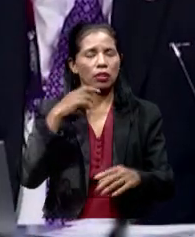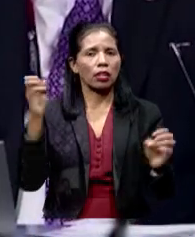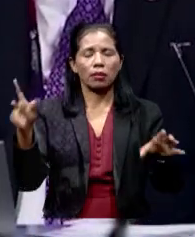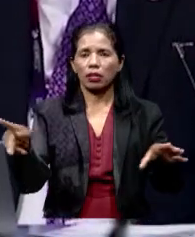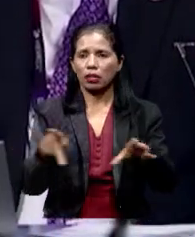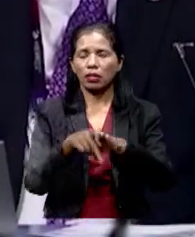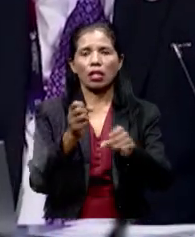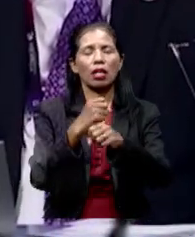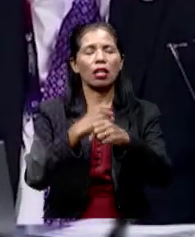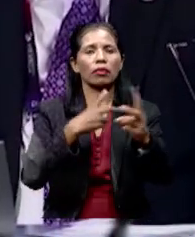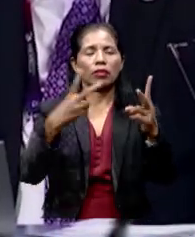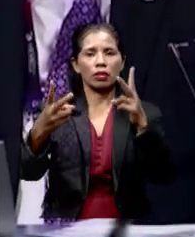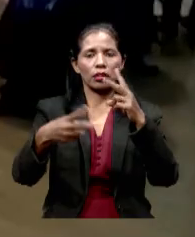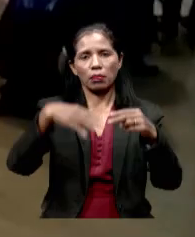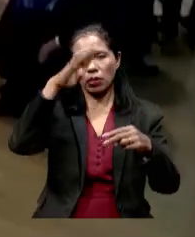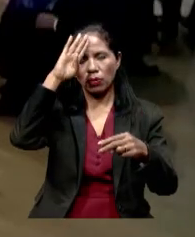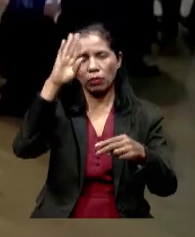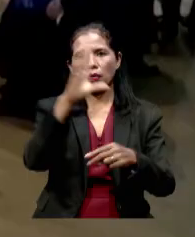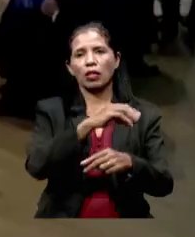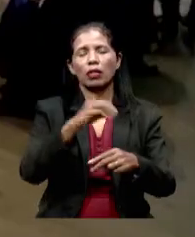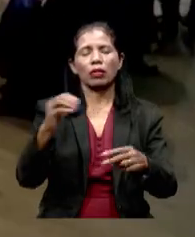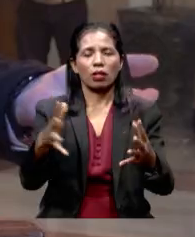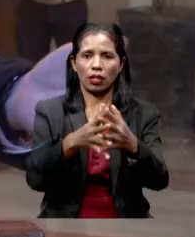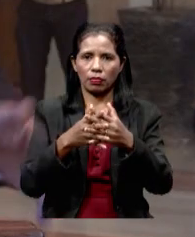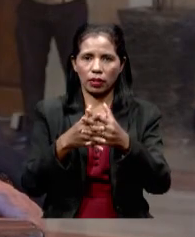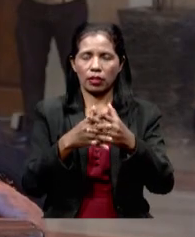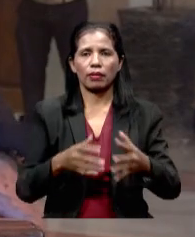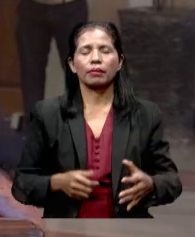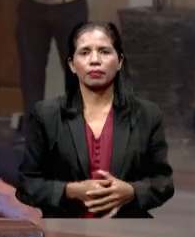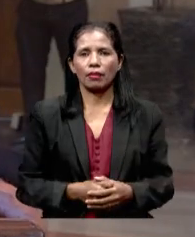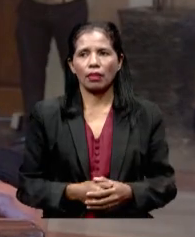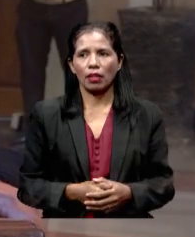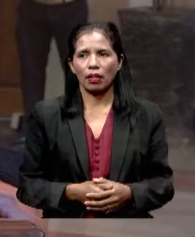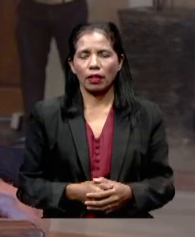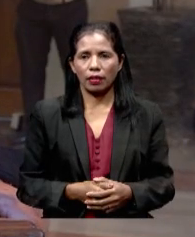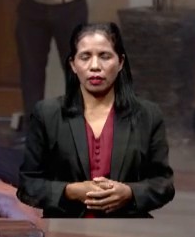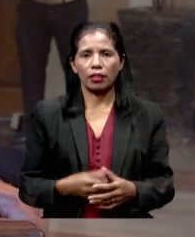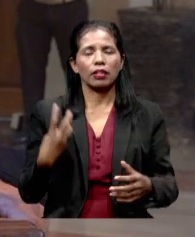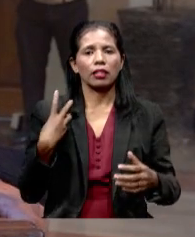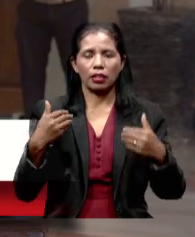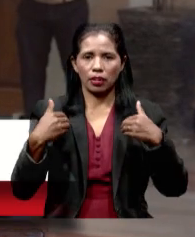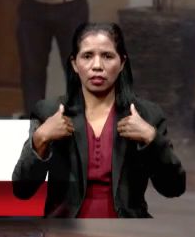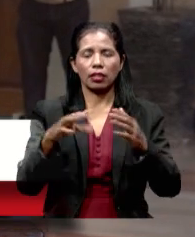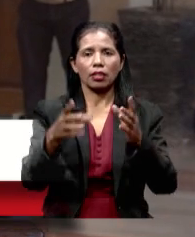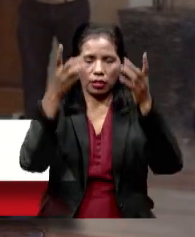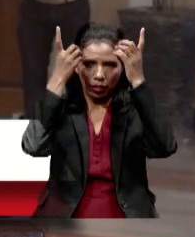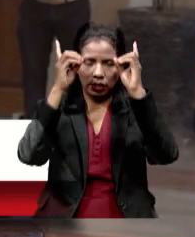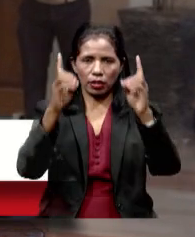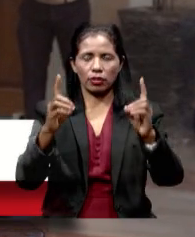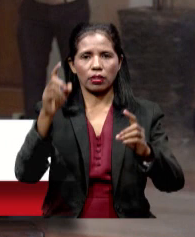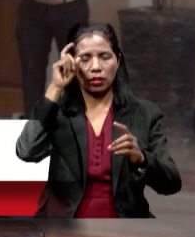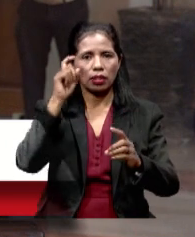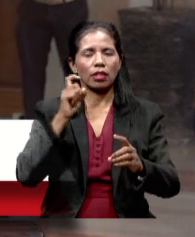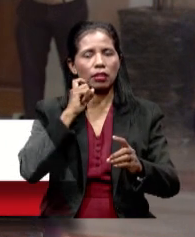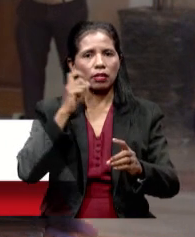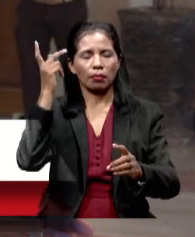visita a Estado para Cuba, no Nova York. Via consenso, portanto, em Mausanada, para